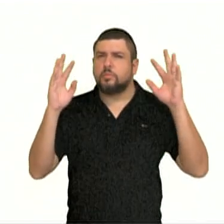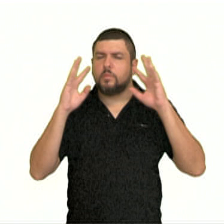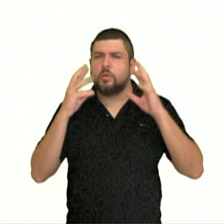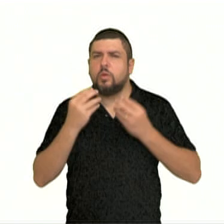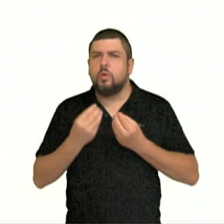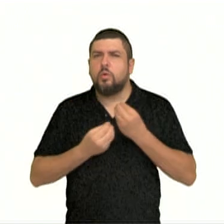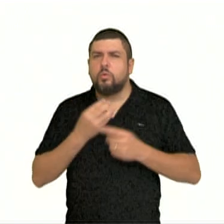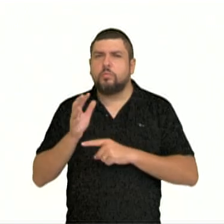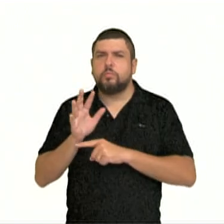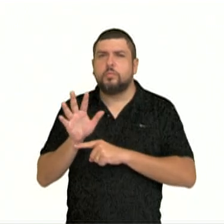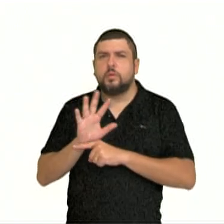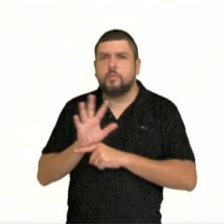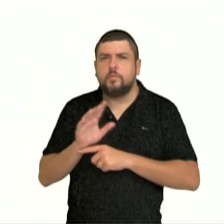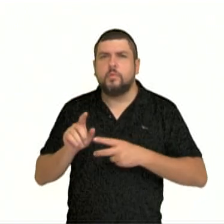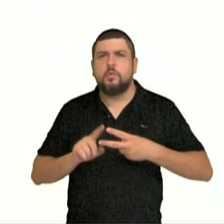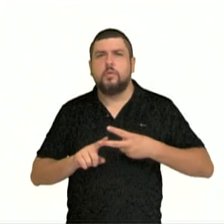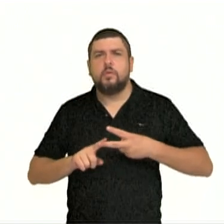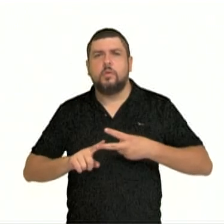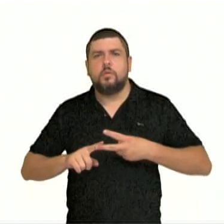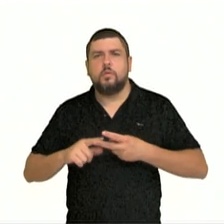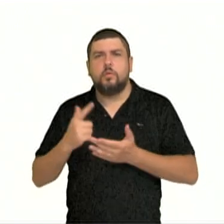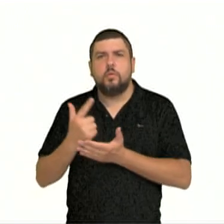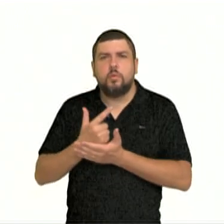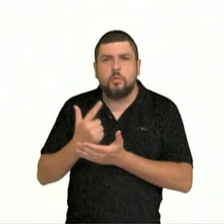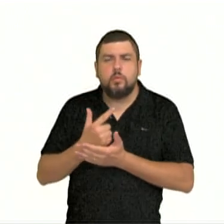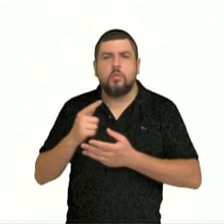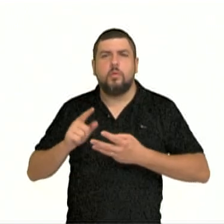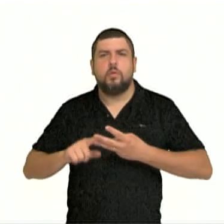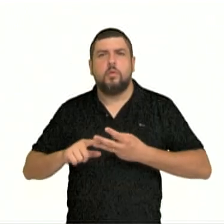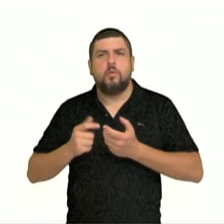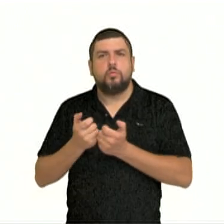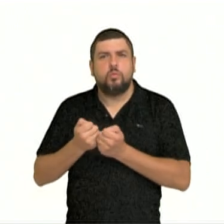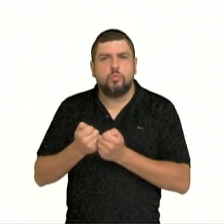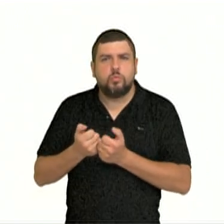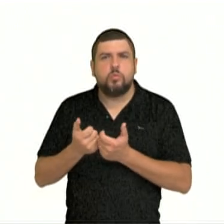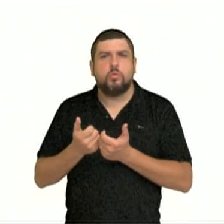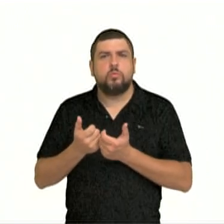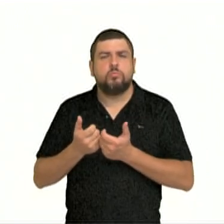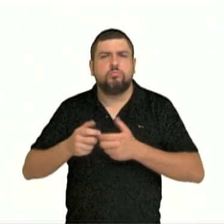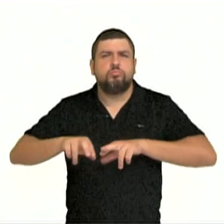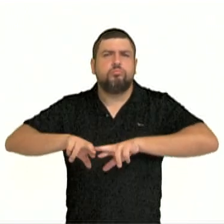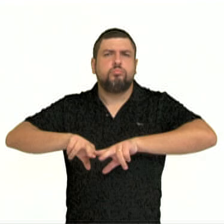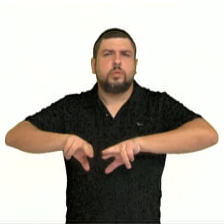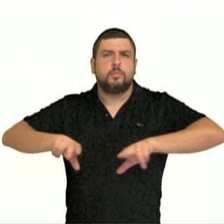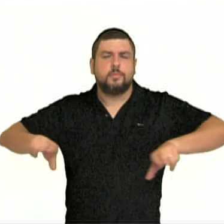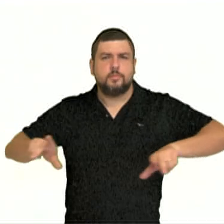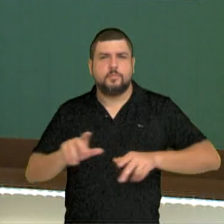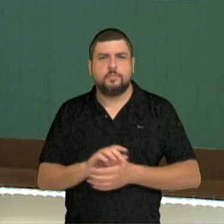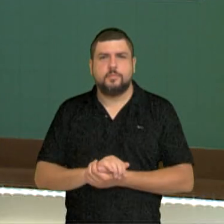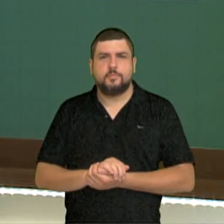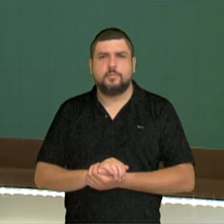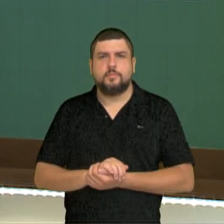o vídeo, o DVD, o livro, o jogo ou o que mais eu queira resenhar.